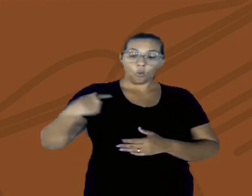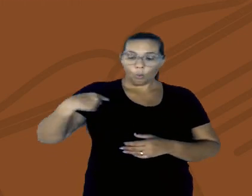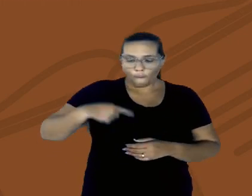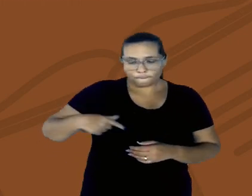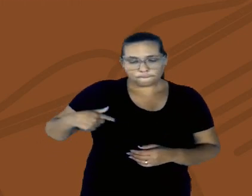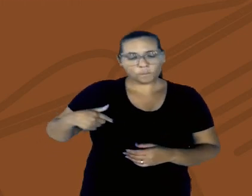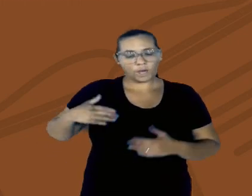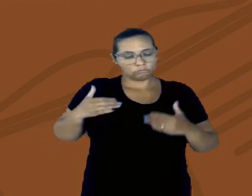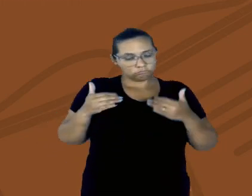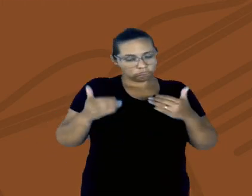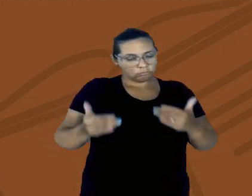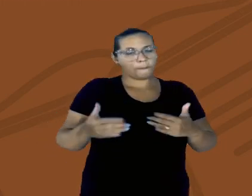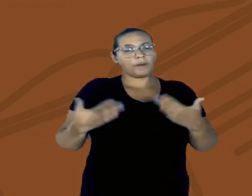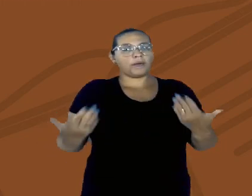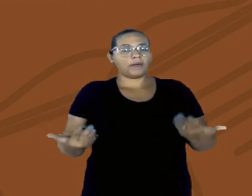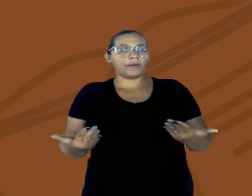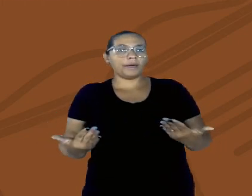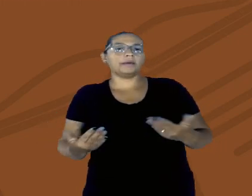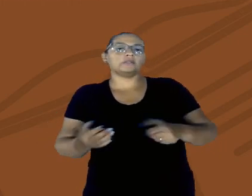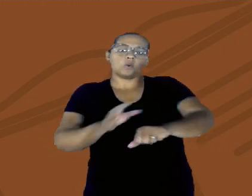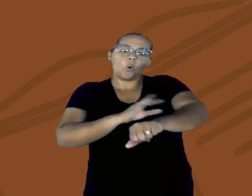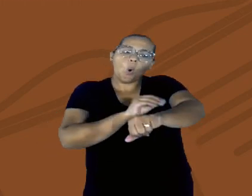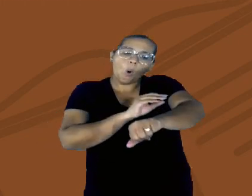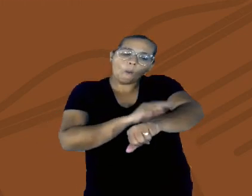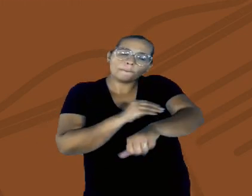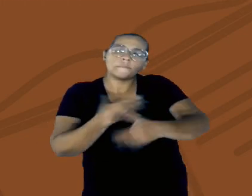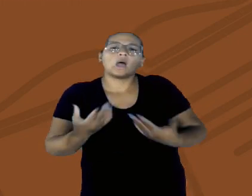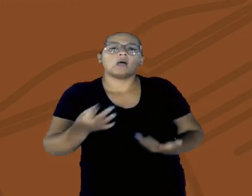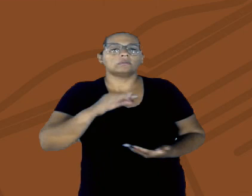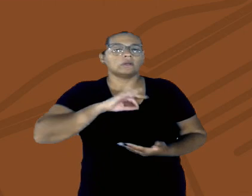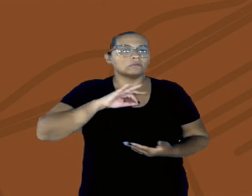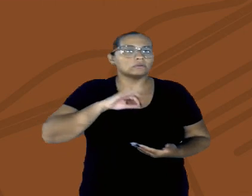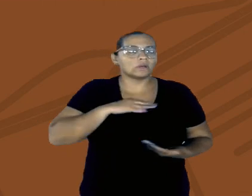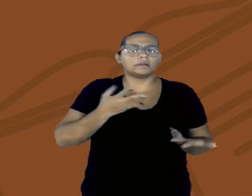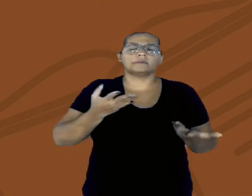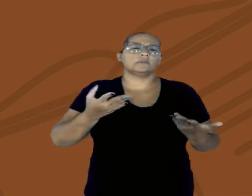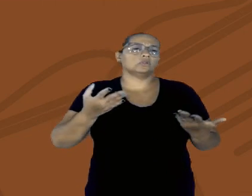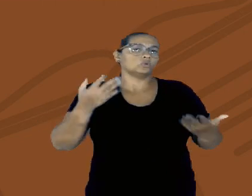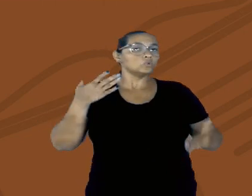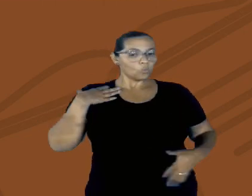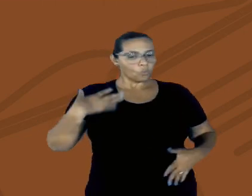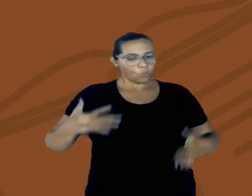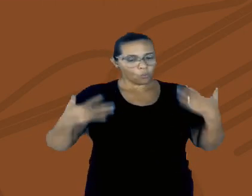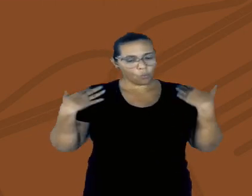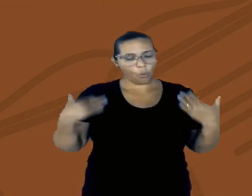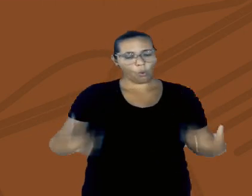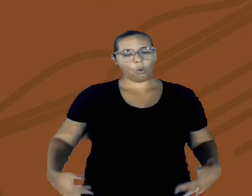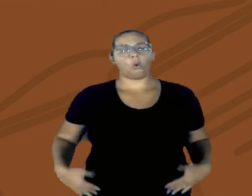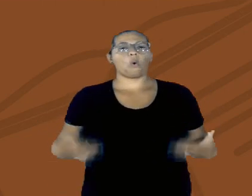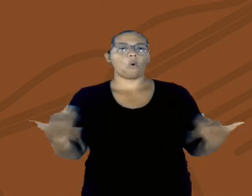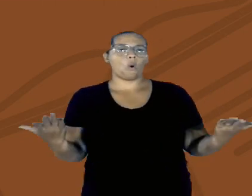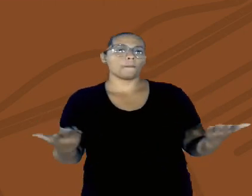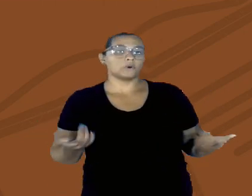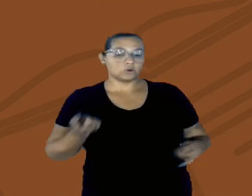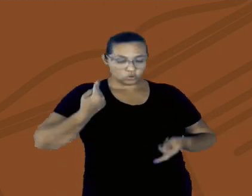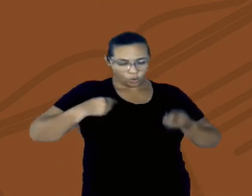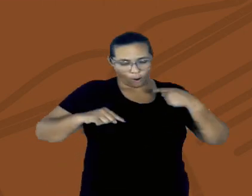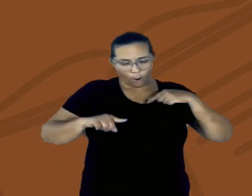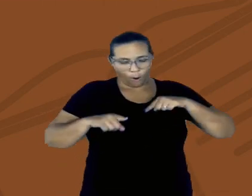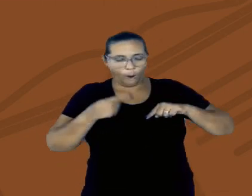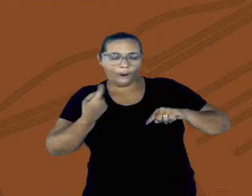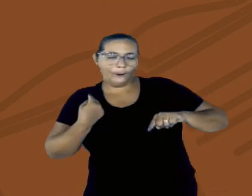mamas, começa também a surgir os pelos pubis, começa a surgir os pelos nas axilas, os hormônios sexuais